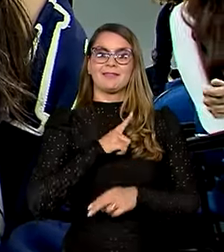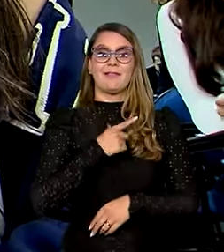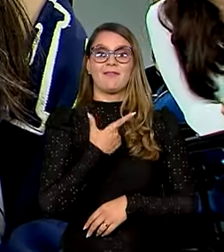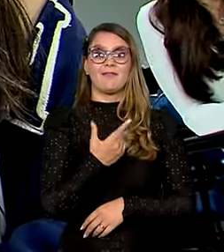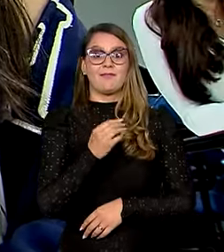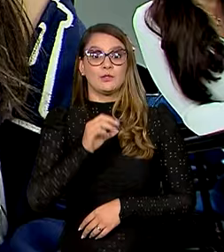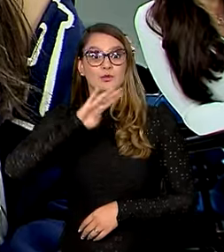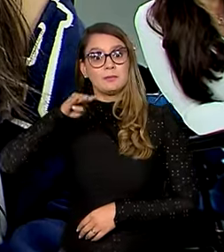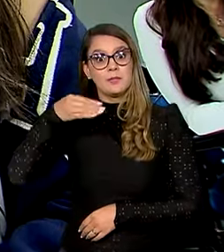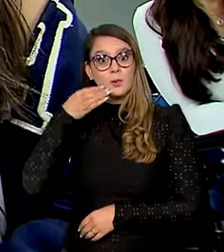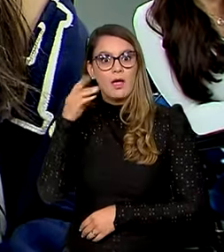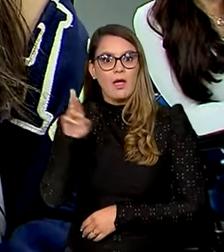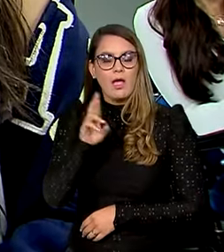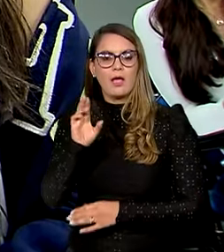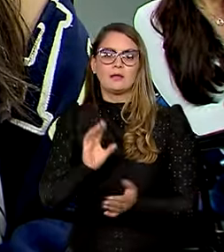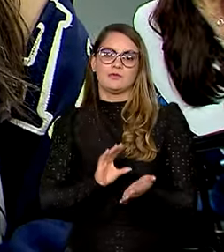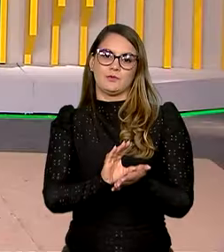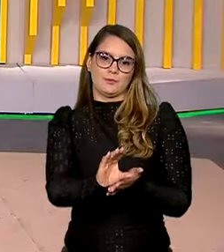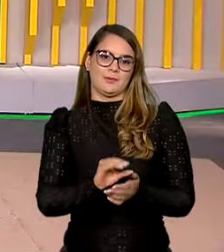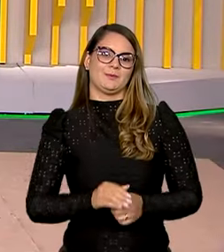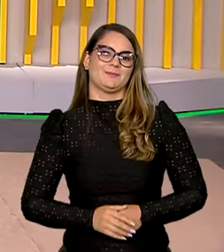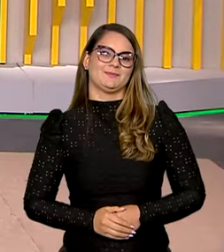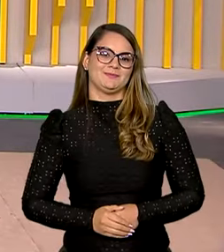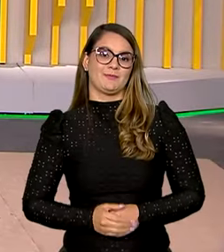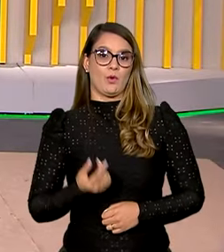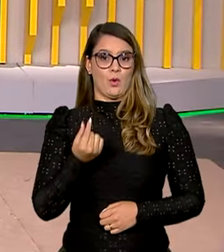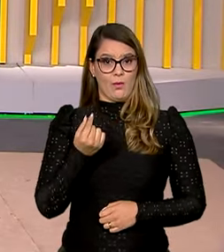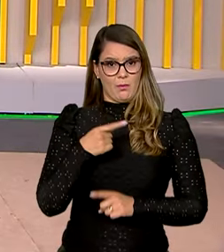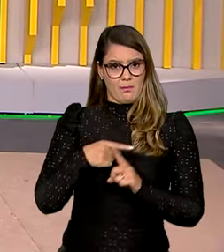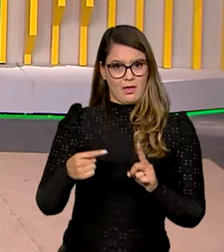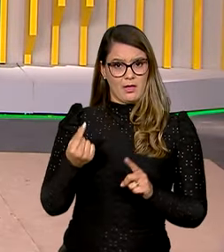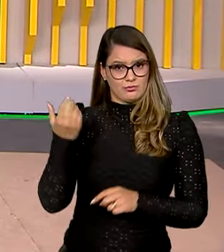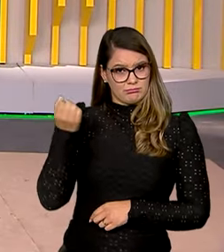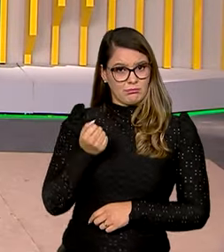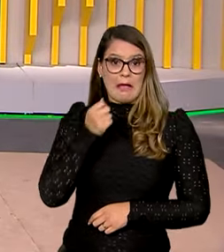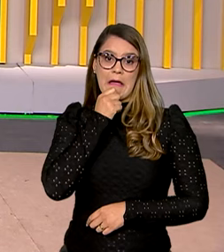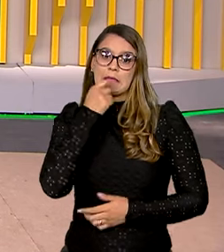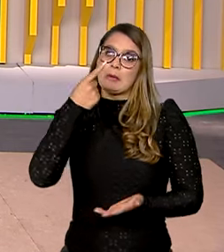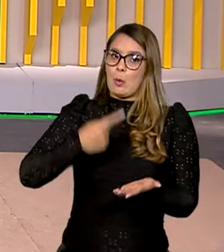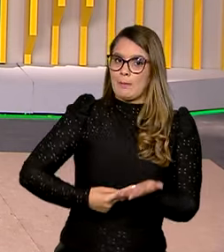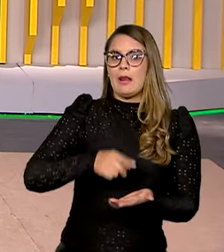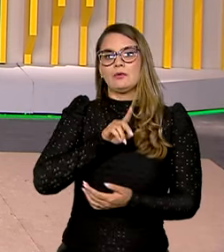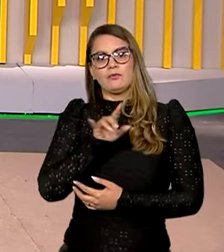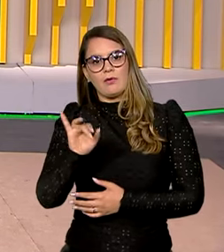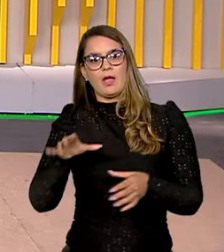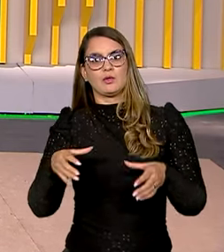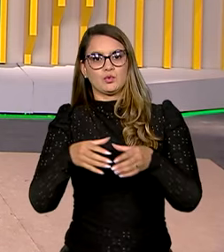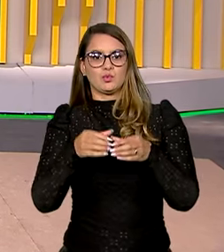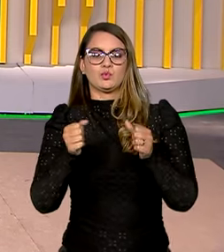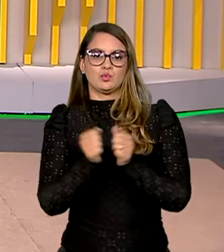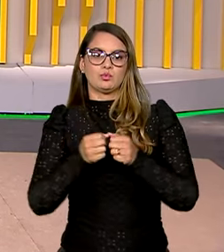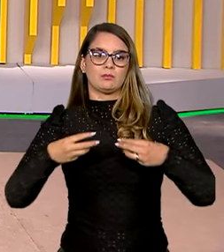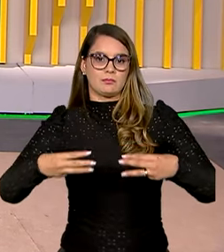20 bilhões de reais de investimentos o valor médio do benefício ainda vai ser unido em Ação conjunta